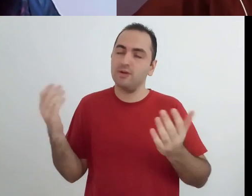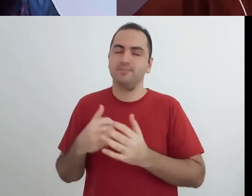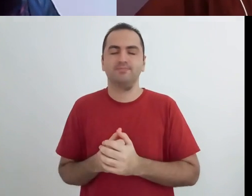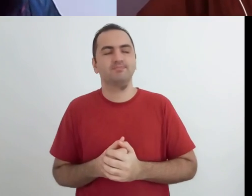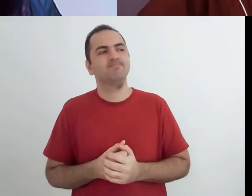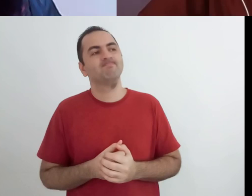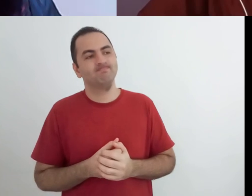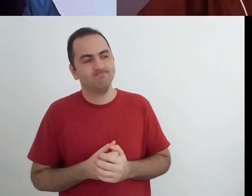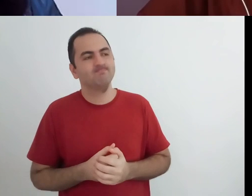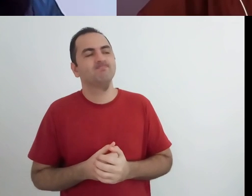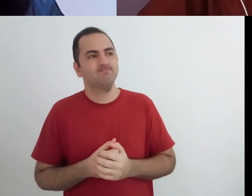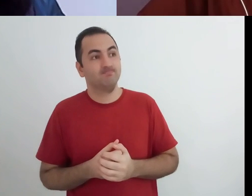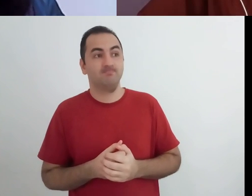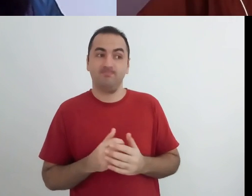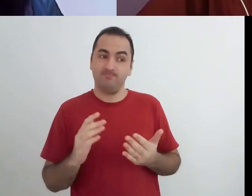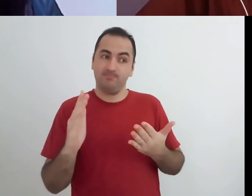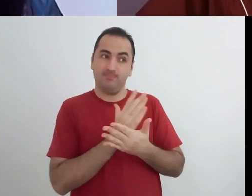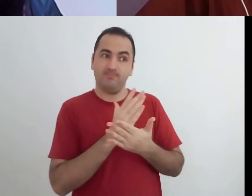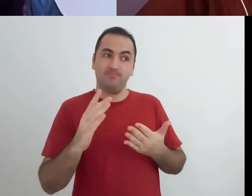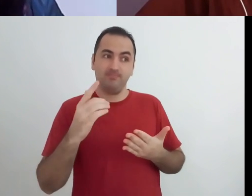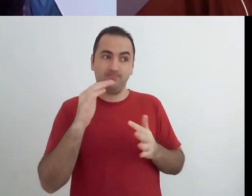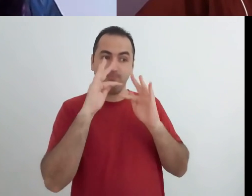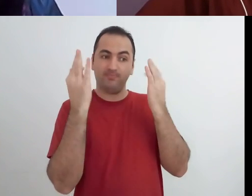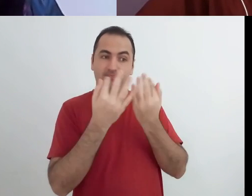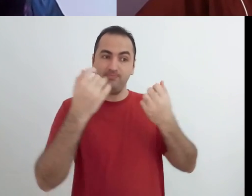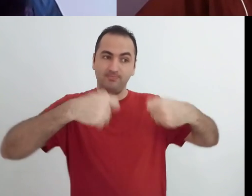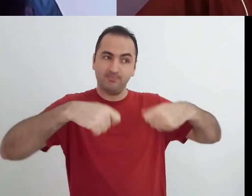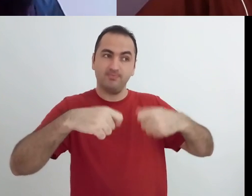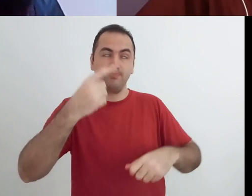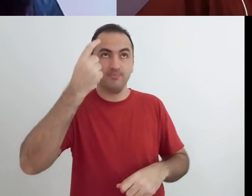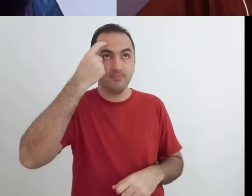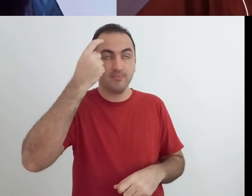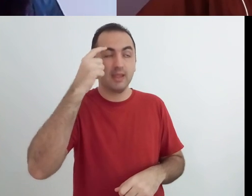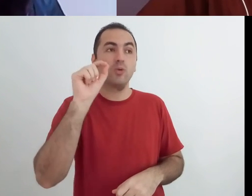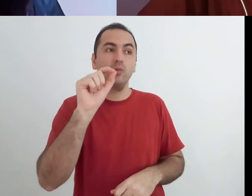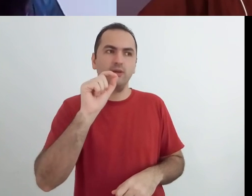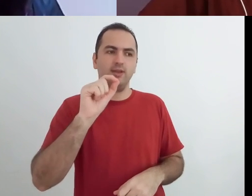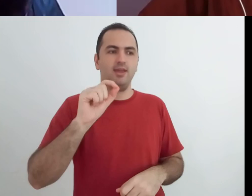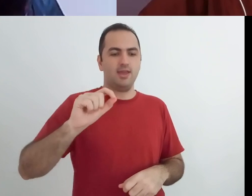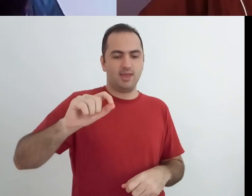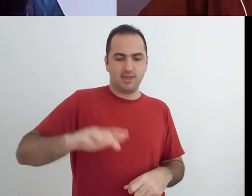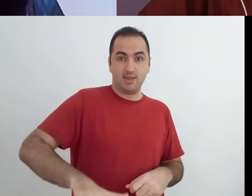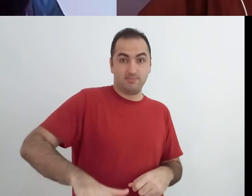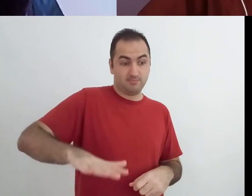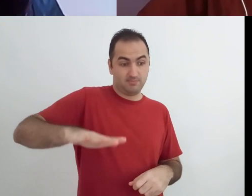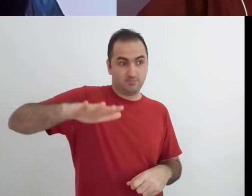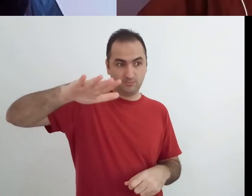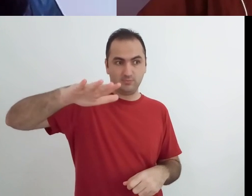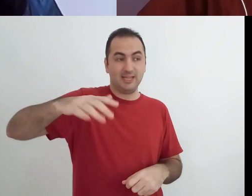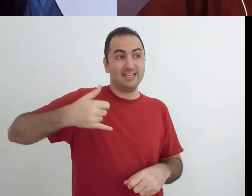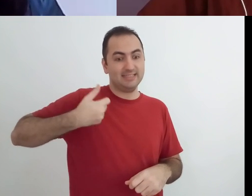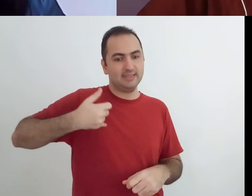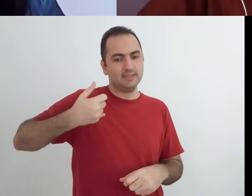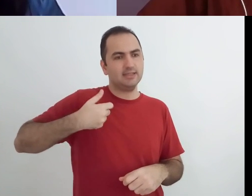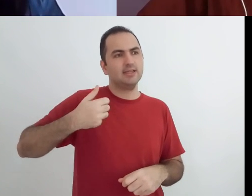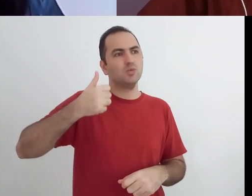Então, uma coisa que a gente pode pensar, e os pais de surdos pequenos também, que eles têm mais tempo, né, ainda para